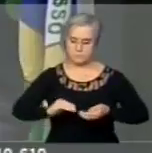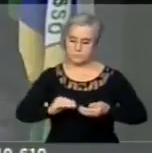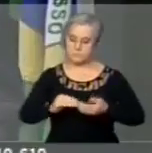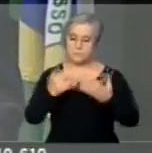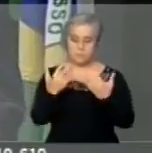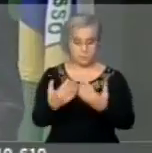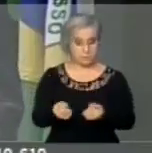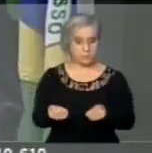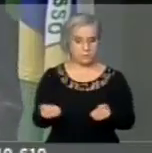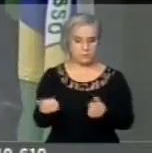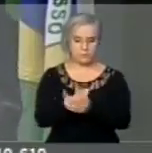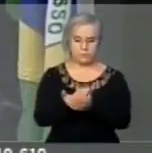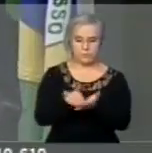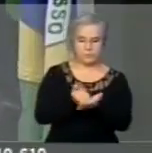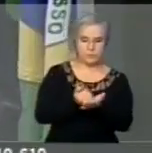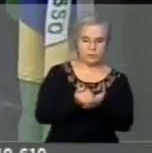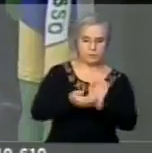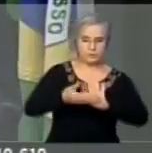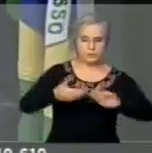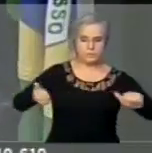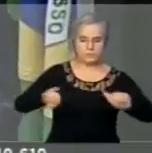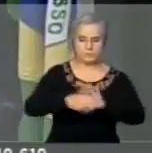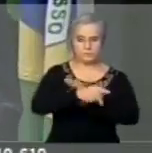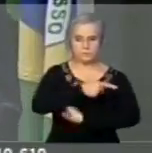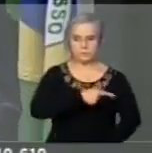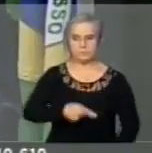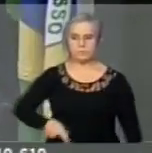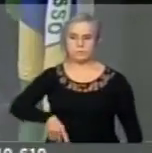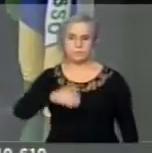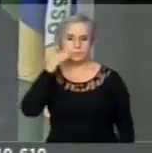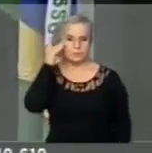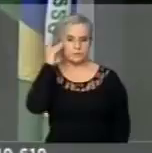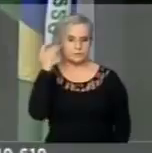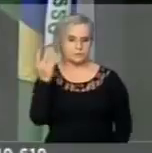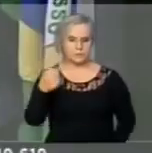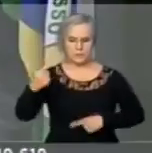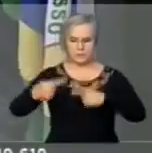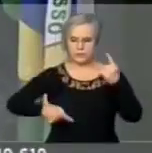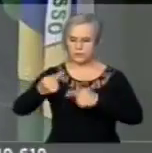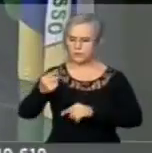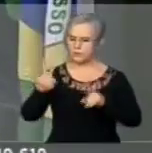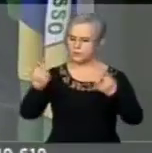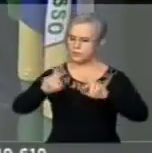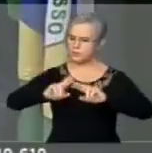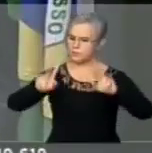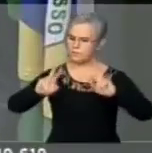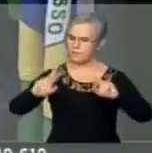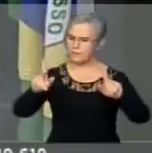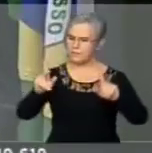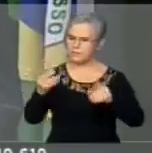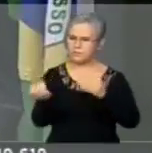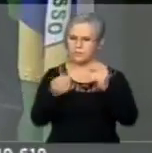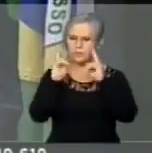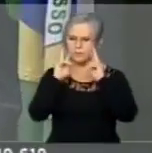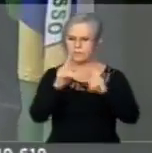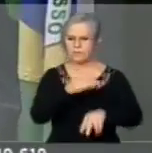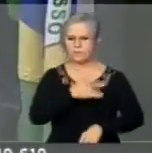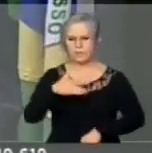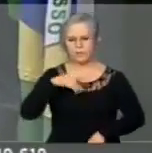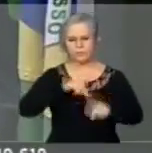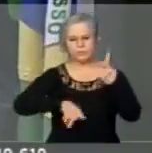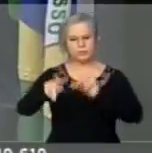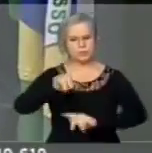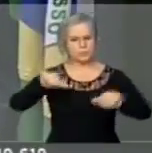Dilma. Não dá para a gente discutir outros assuntos quando a gente vê a saúde da população